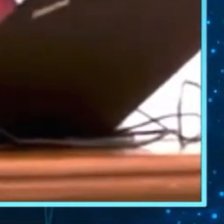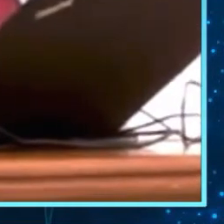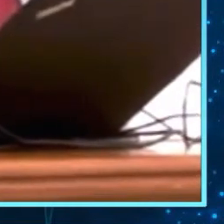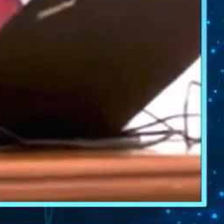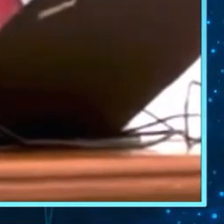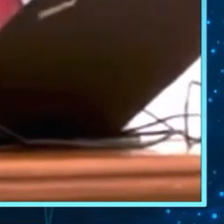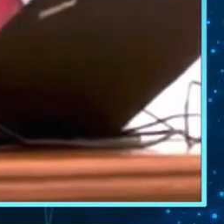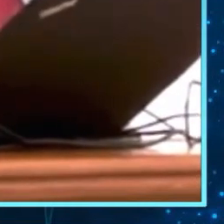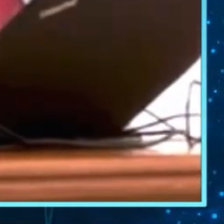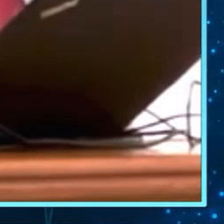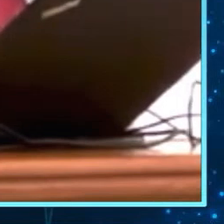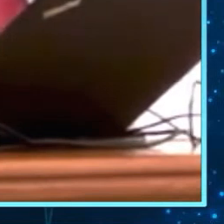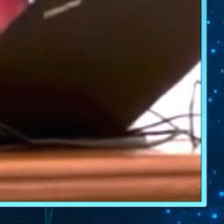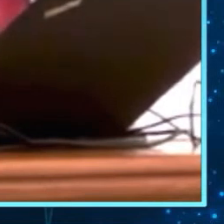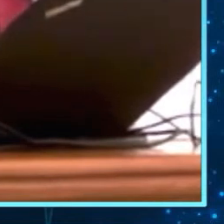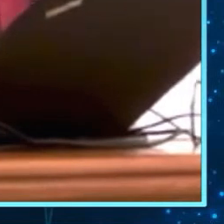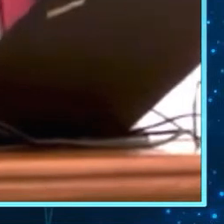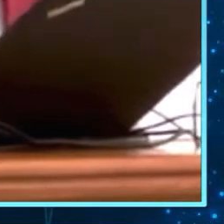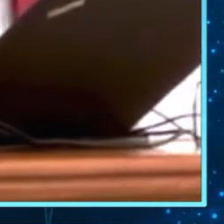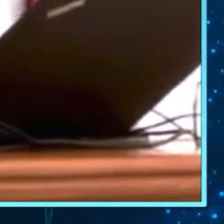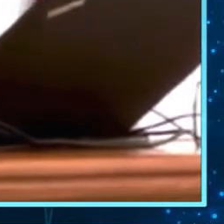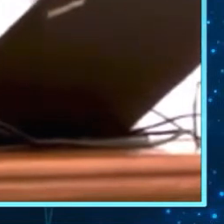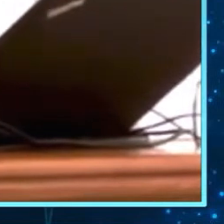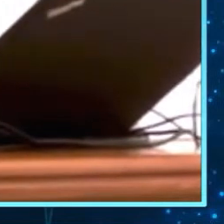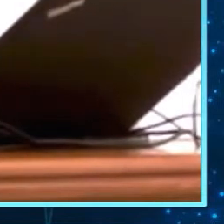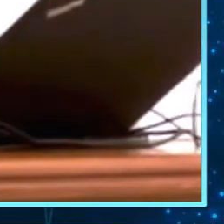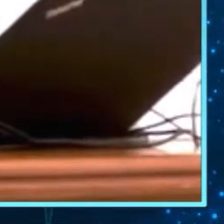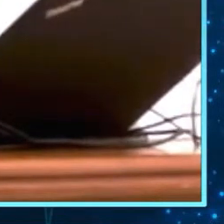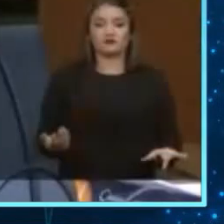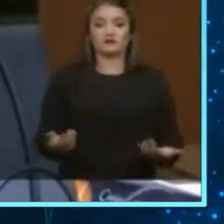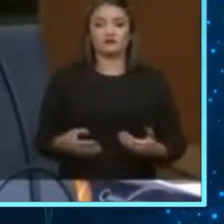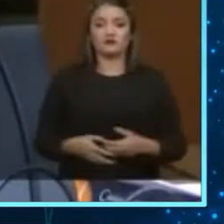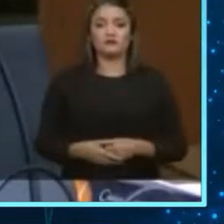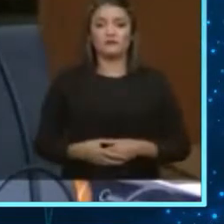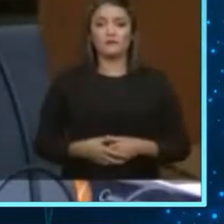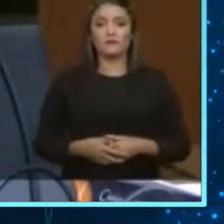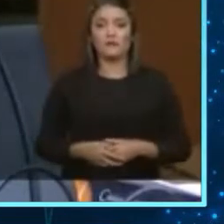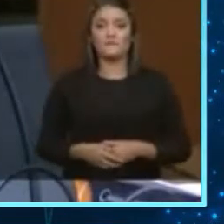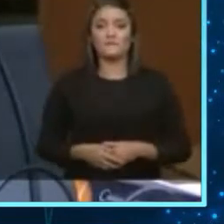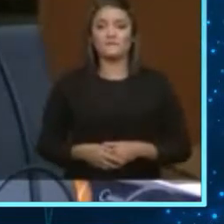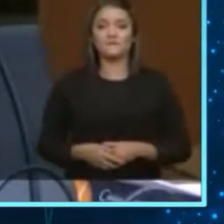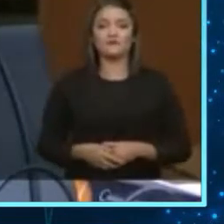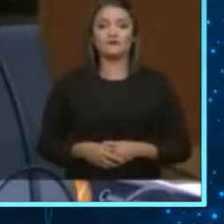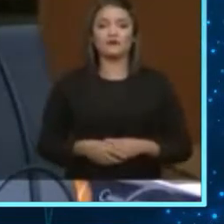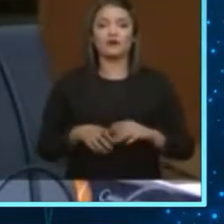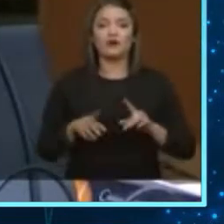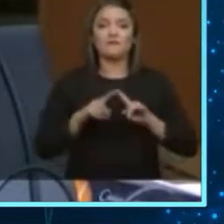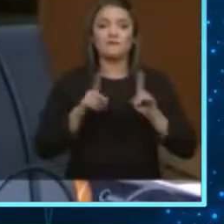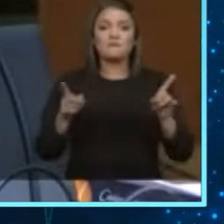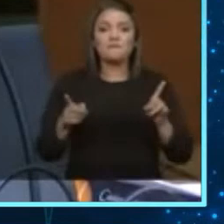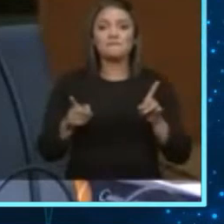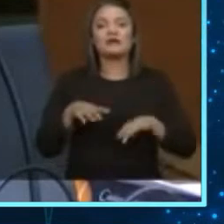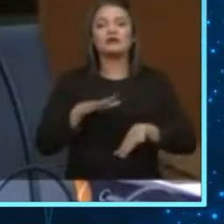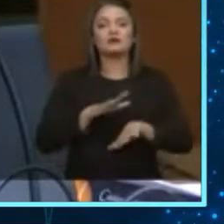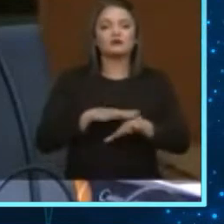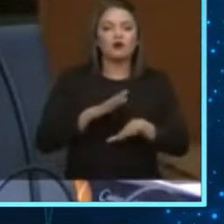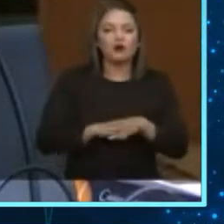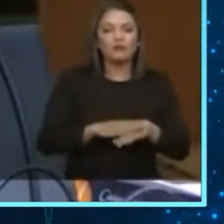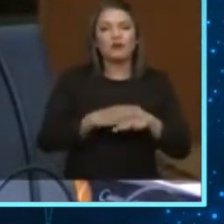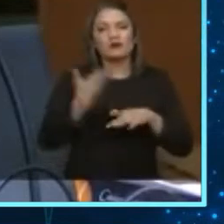pagar, tem que ter uma punição exemplar, que quebraram, que depredaram, mas não é isso que a gente está vendo. Eles